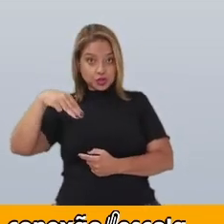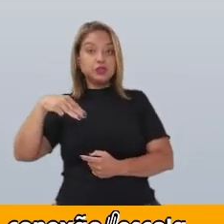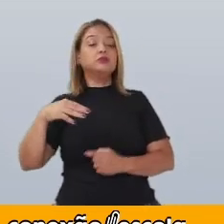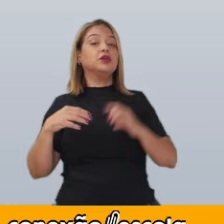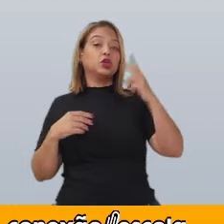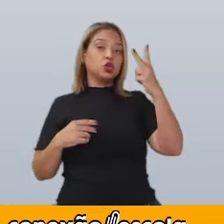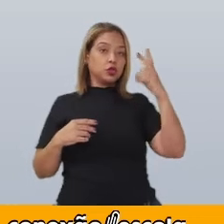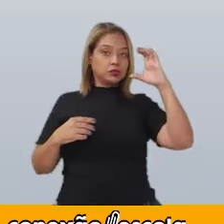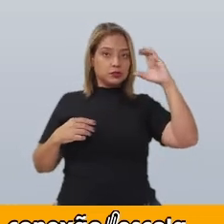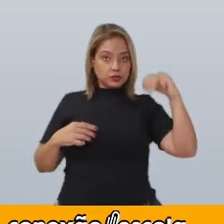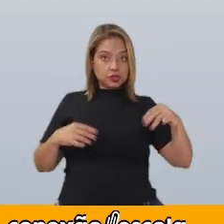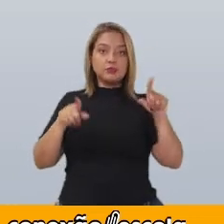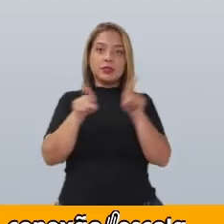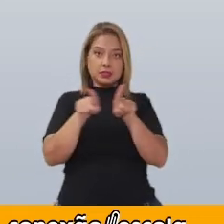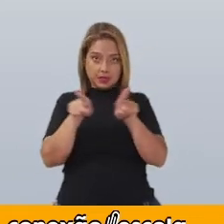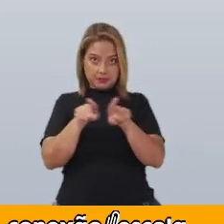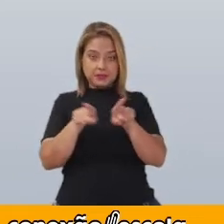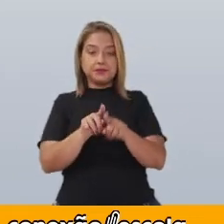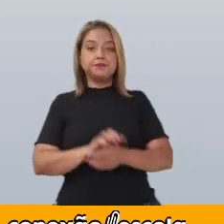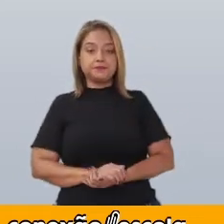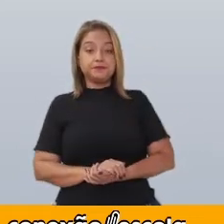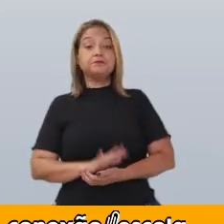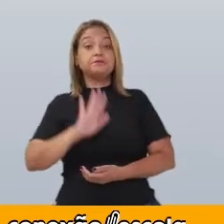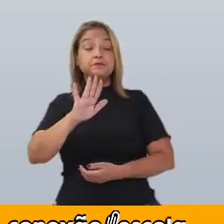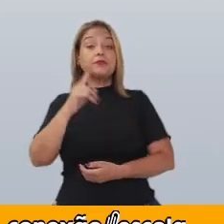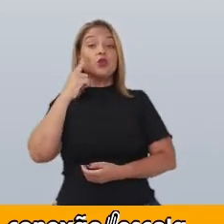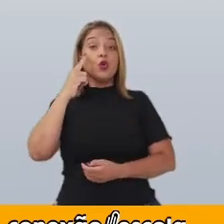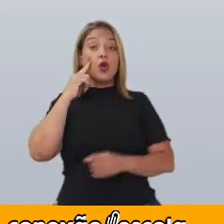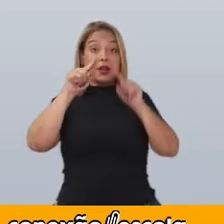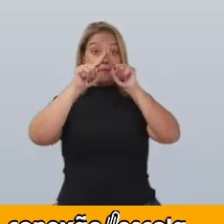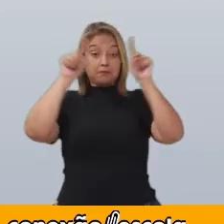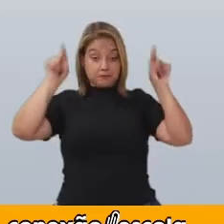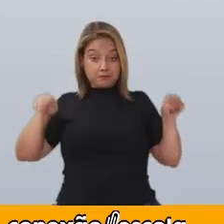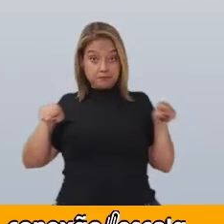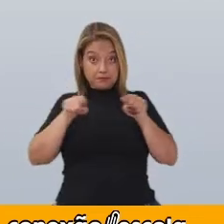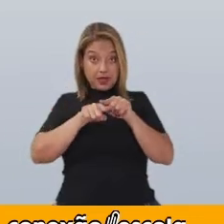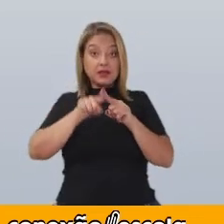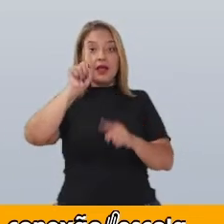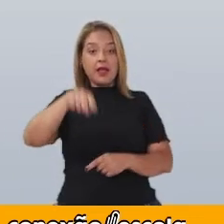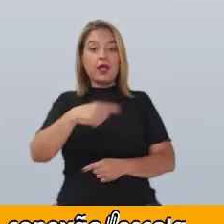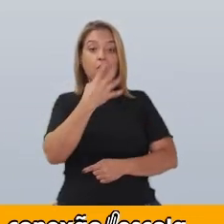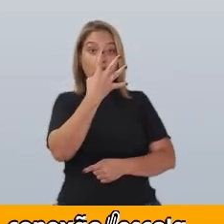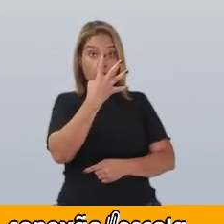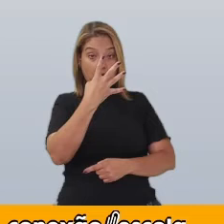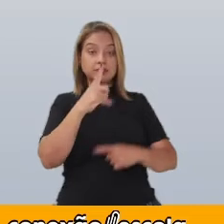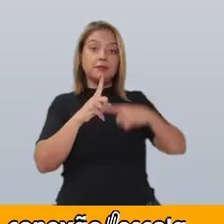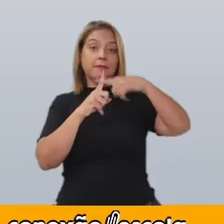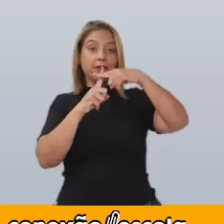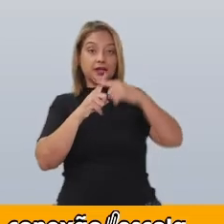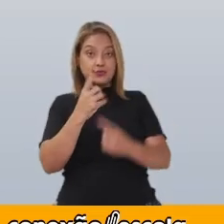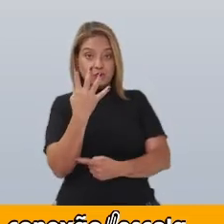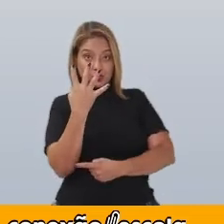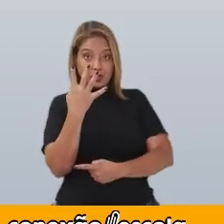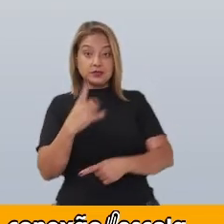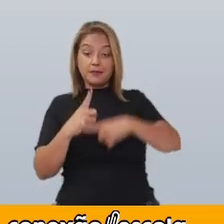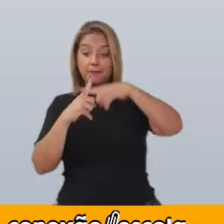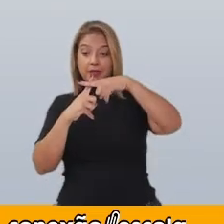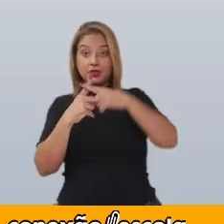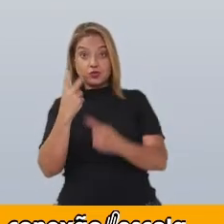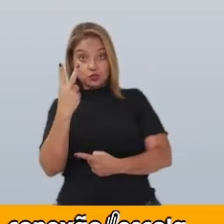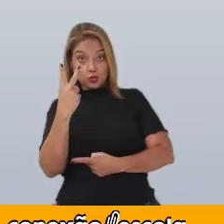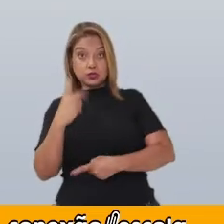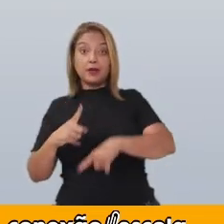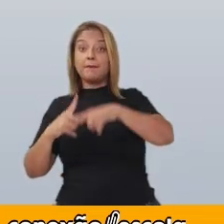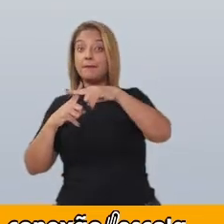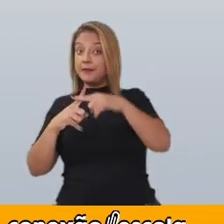outra, 2 centímetros também. Então, o perímetro será 4 mais 4 mais